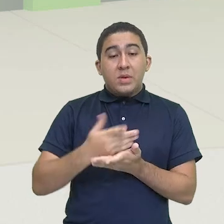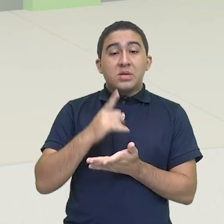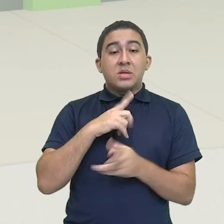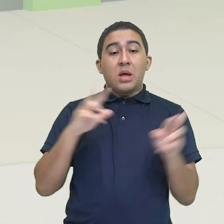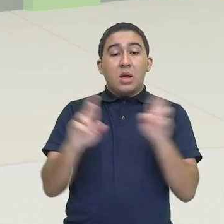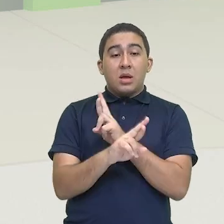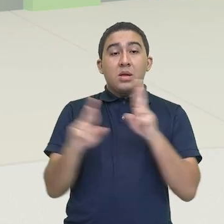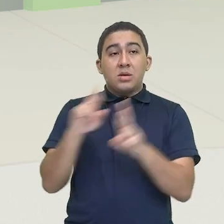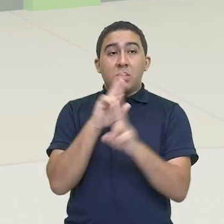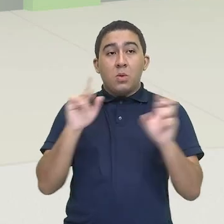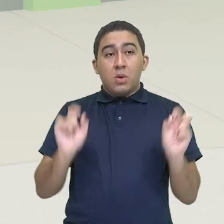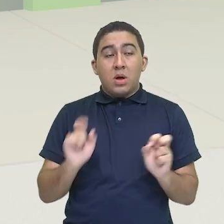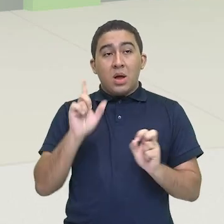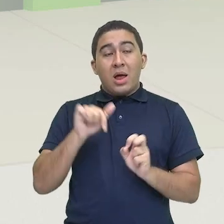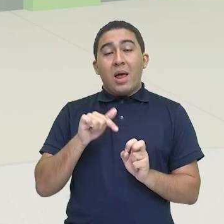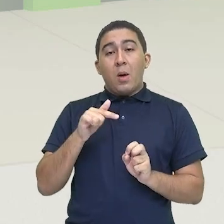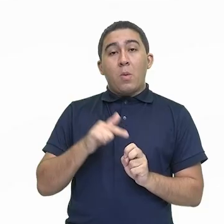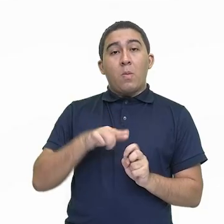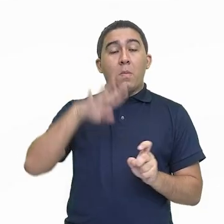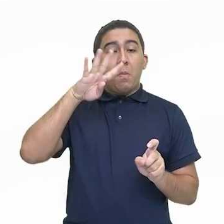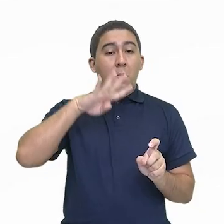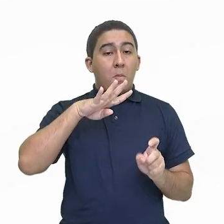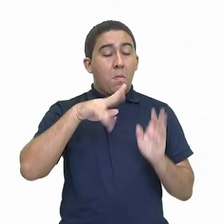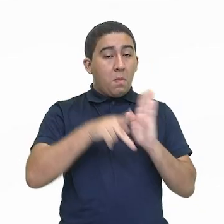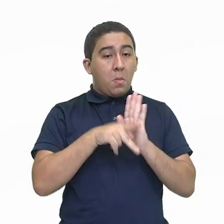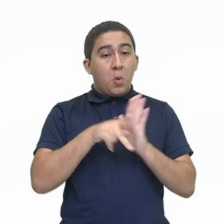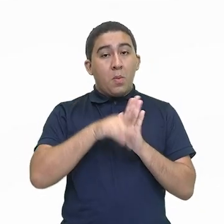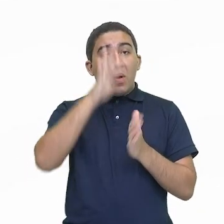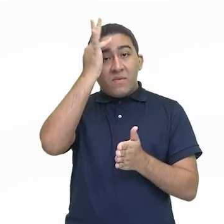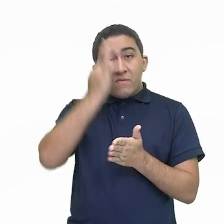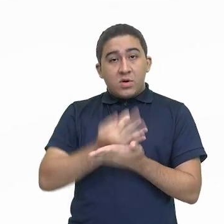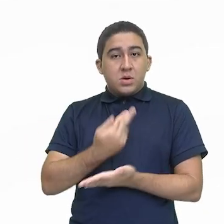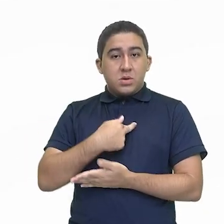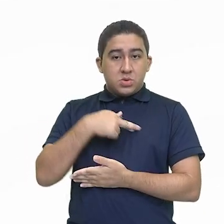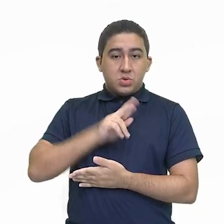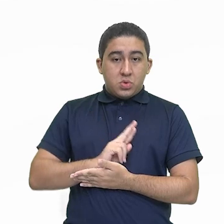relação, né, com uma crença religiosa em que